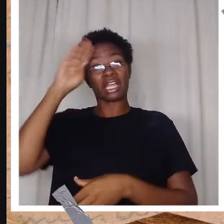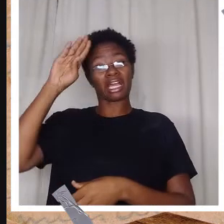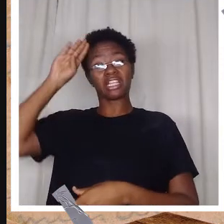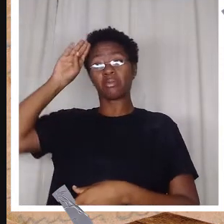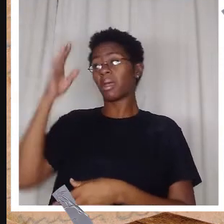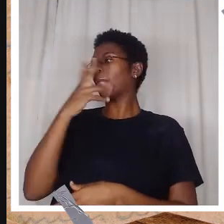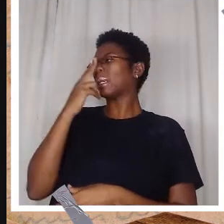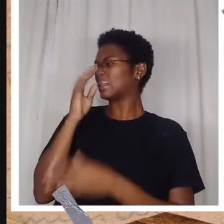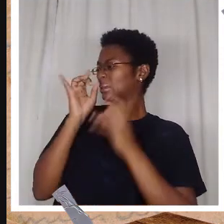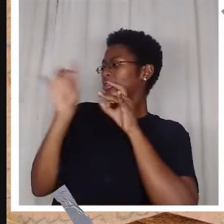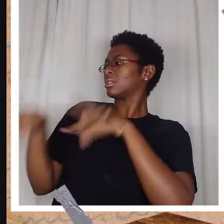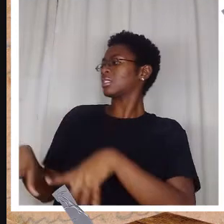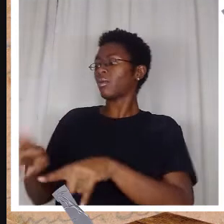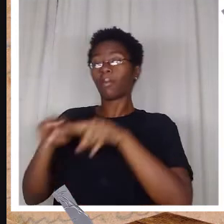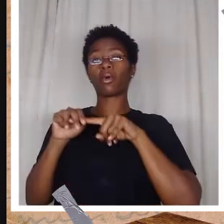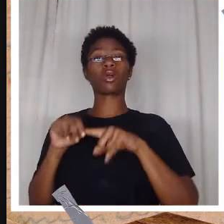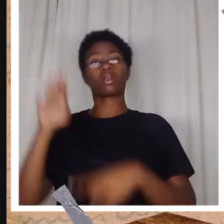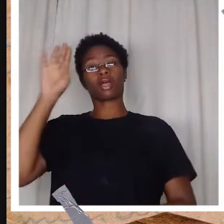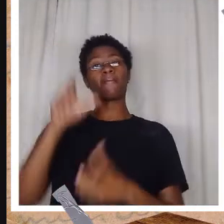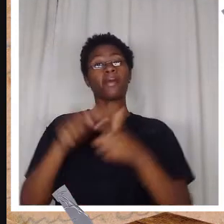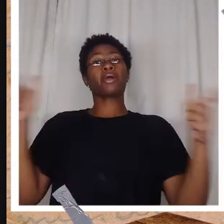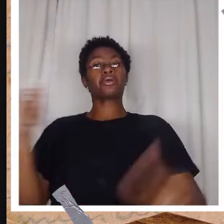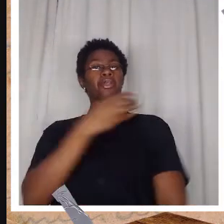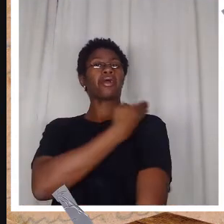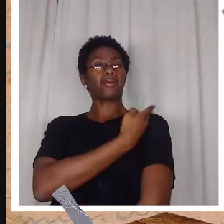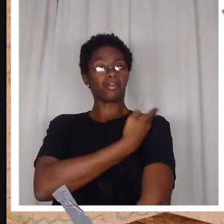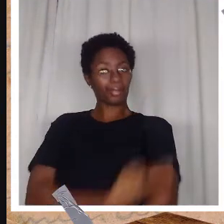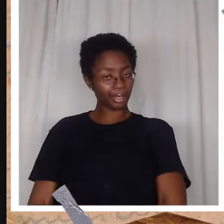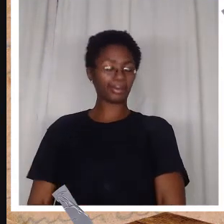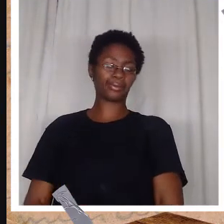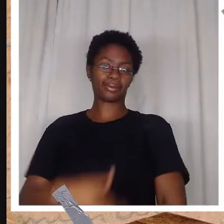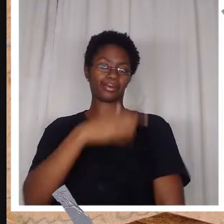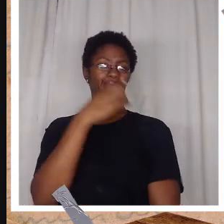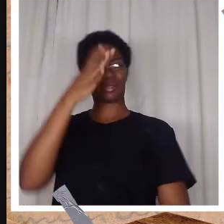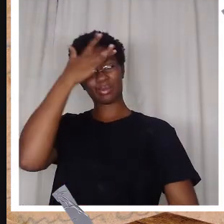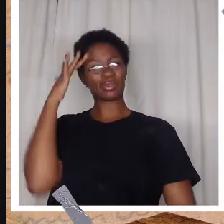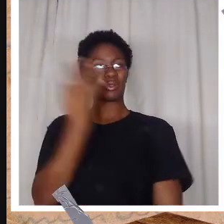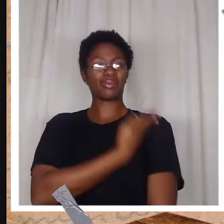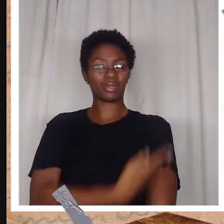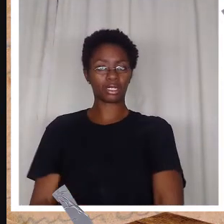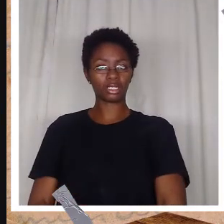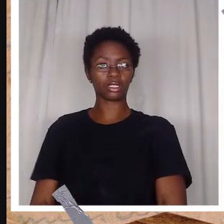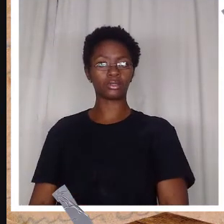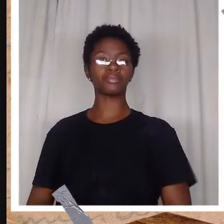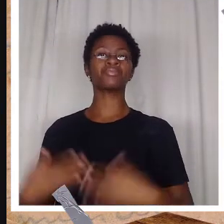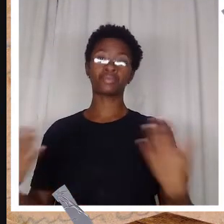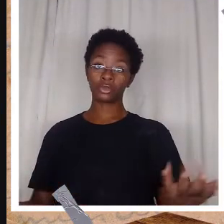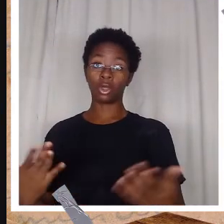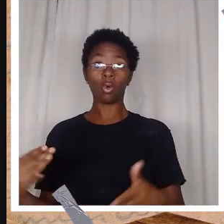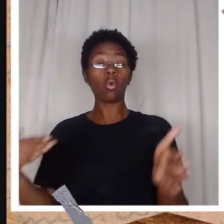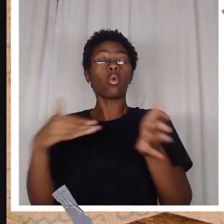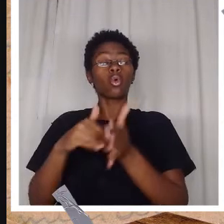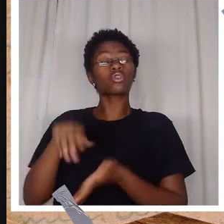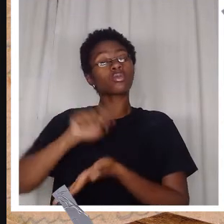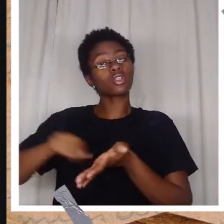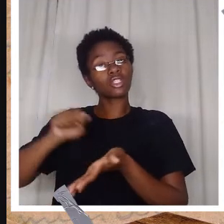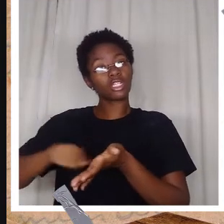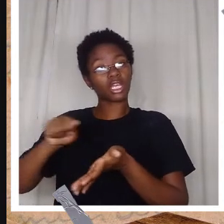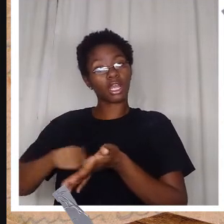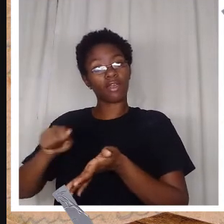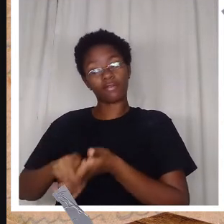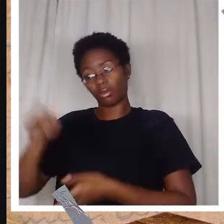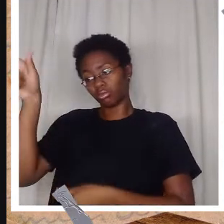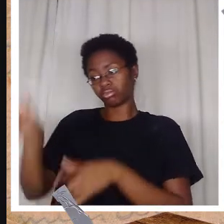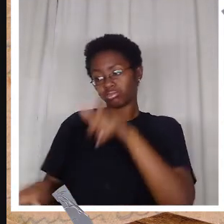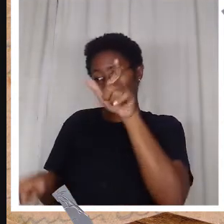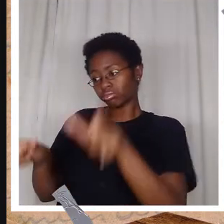diferentes momentos do movimento negro e, não à toa, Elisandro, o último a escrever sobre ela, já o faz num projeto